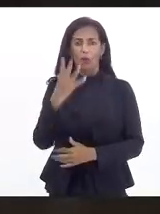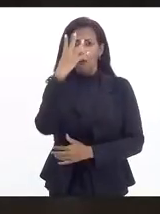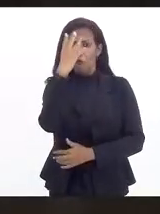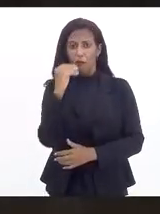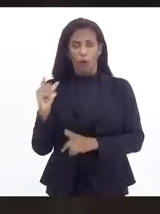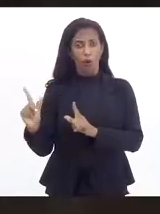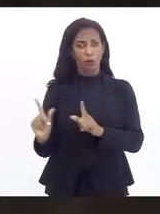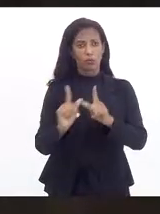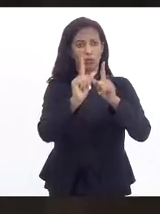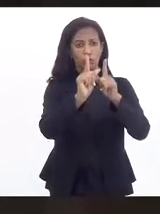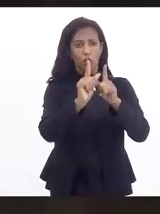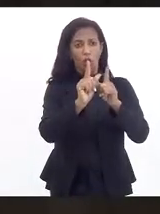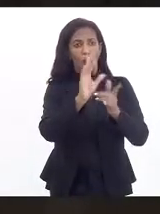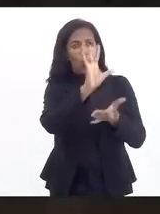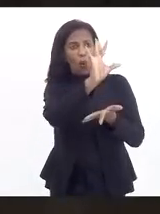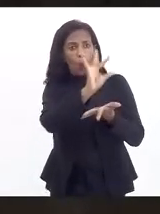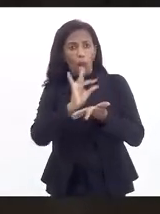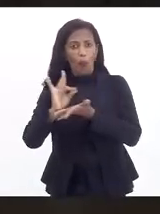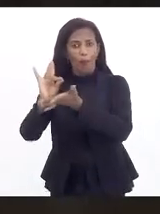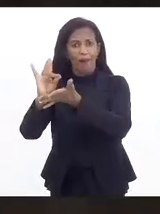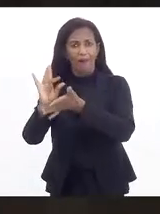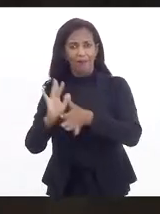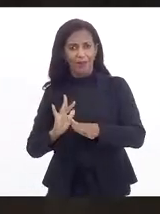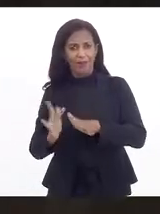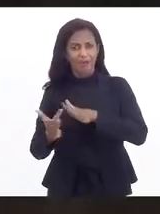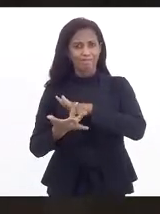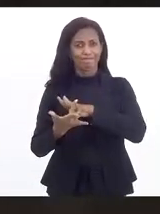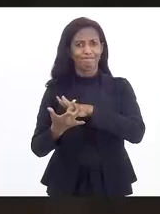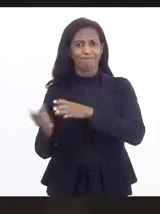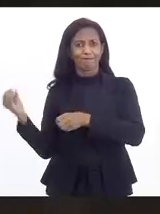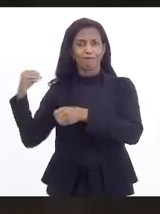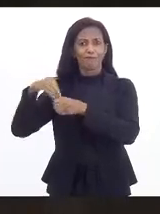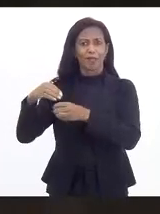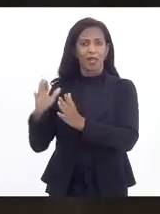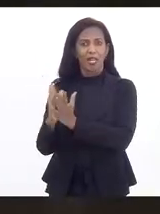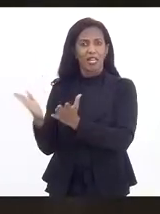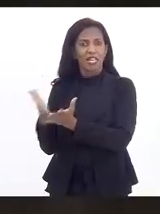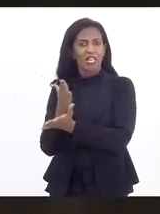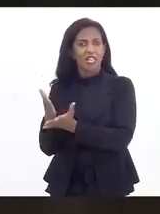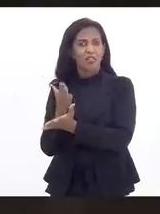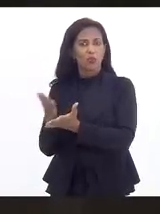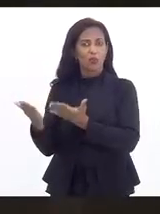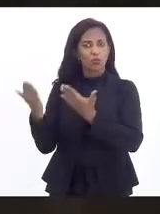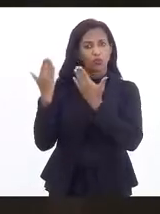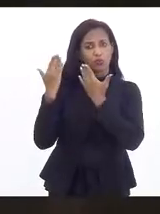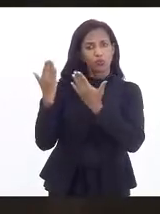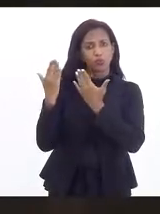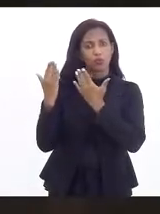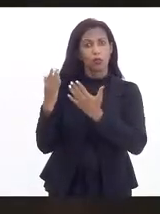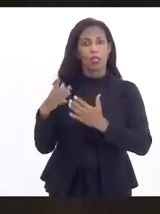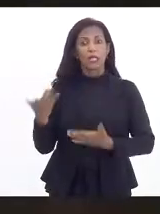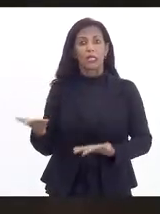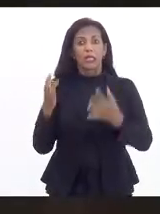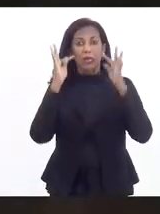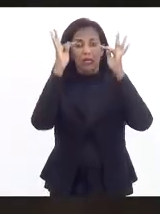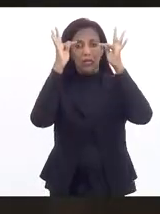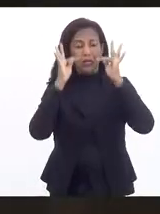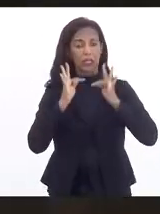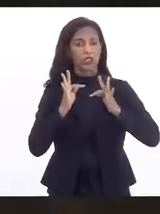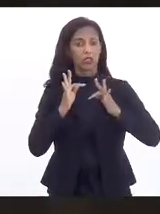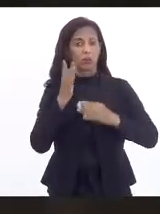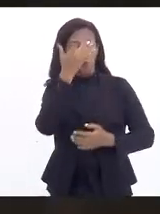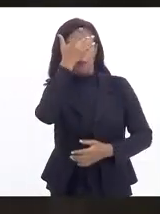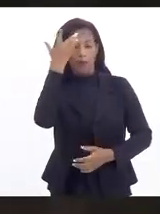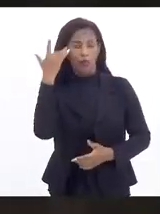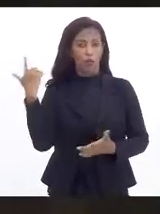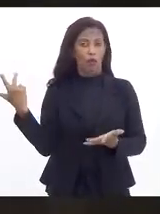suas, retiradas das redes sociais, foram incluídas em livros de suspeitos, e aí testemunhas ou pessoas